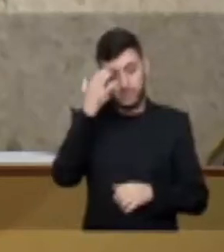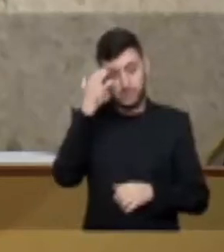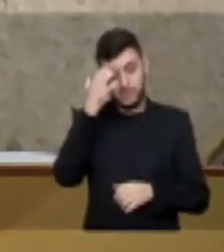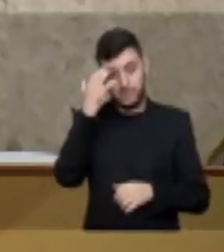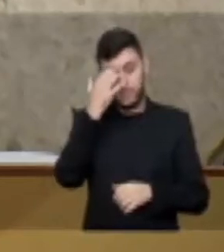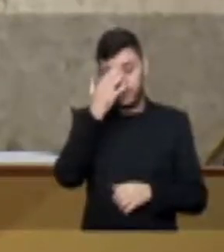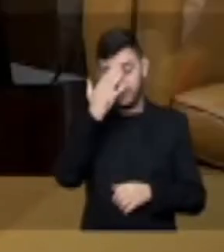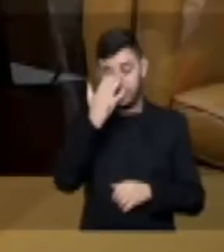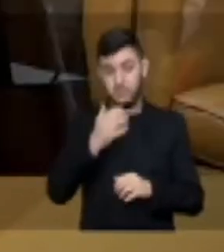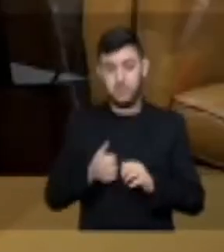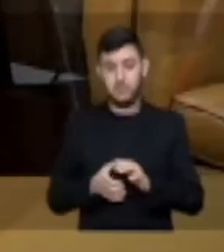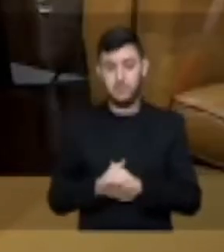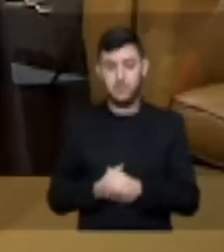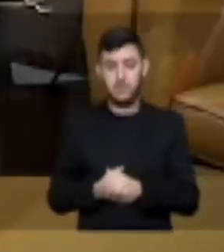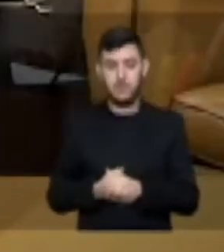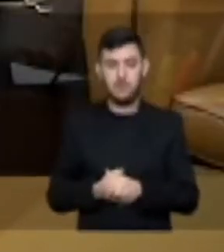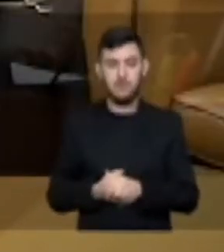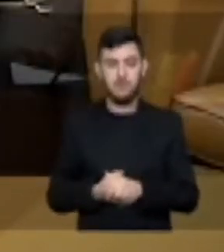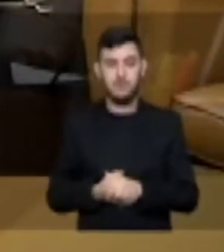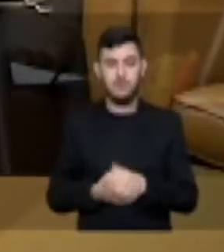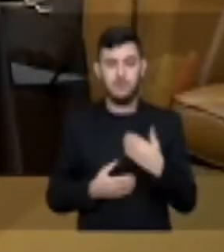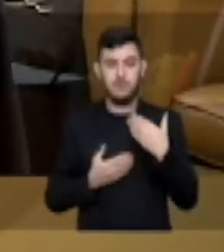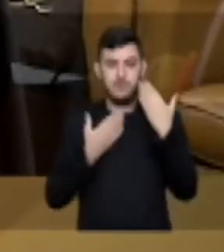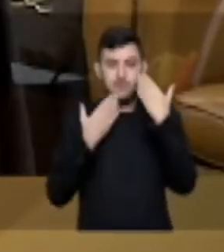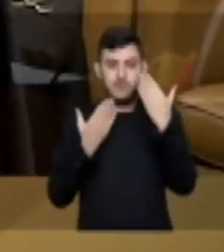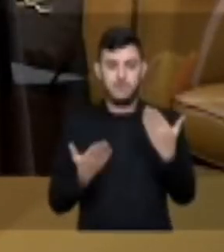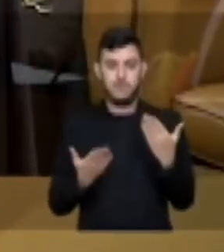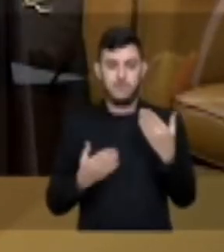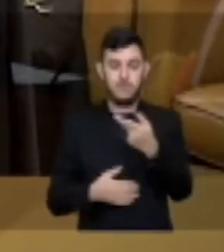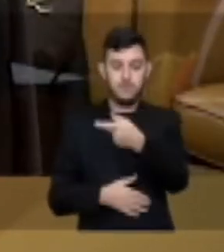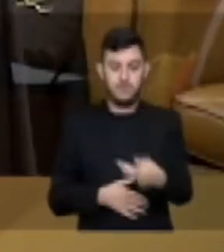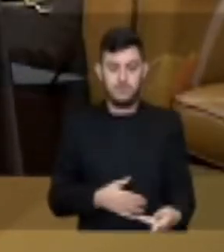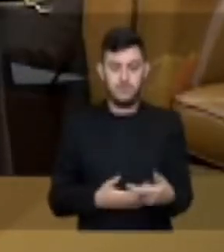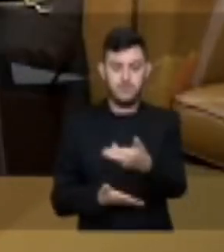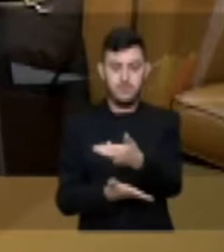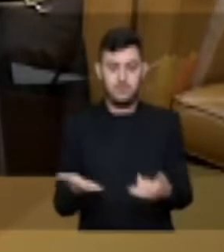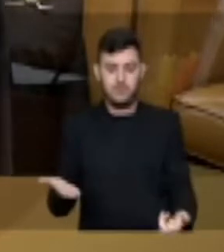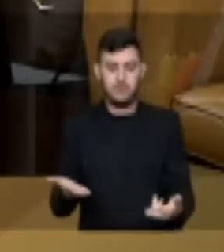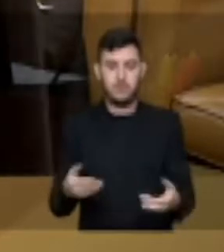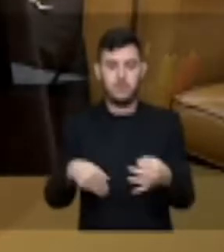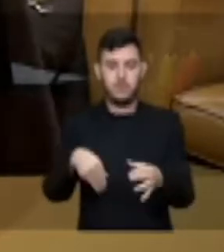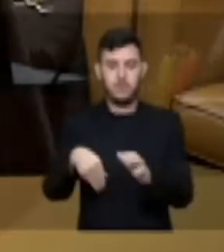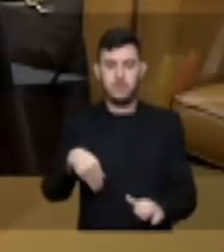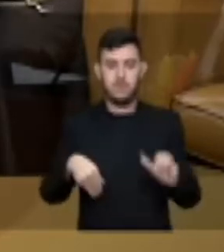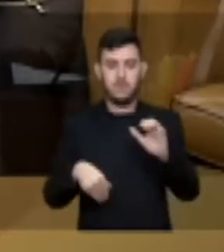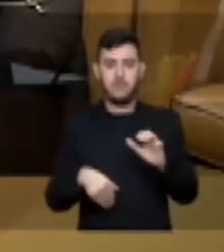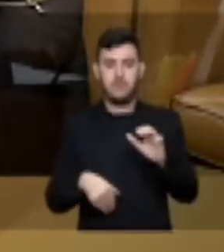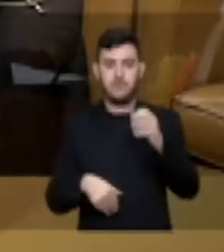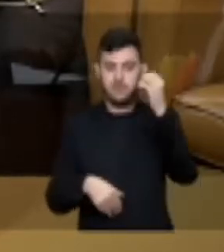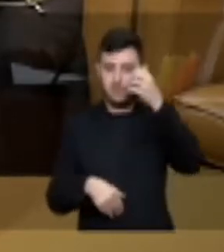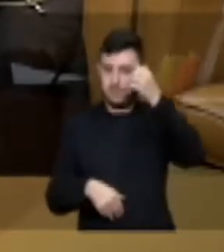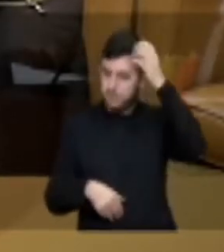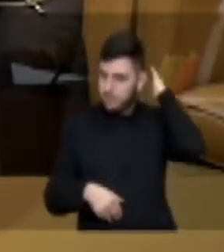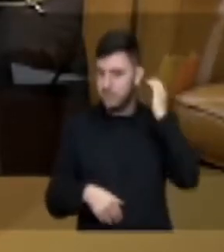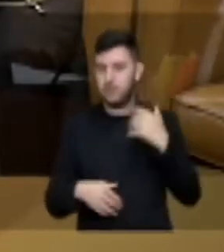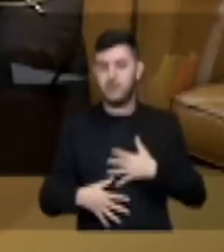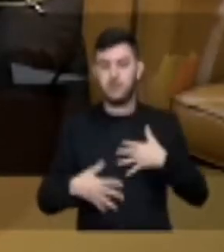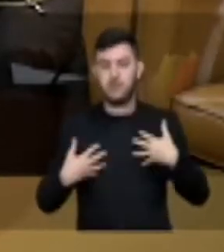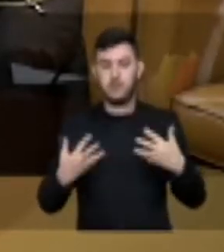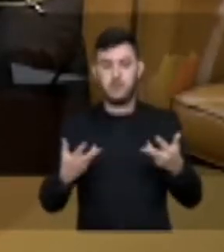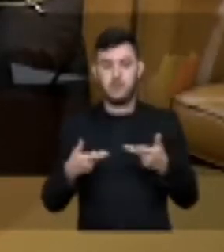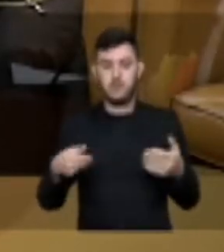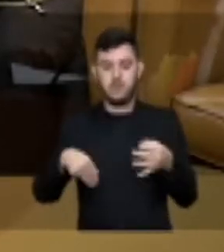Muito obrigado, excelentíssimo ministro presidente e relator, ministro Luiz Fux, excelentíssimas senhoras ministras, excelentíssimos